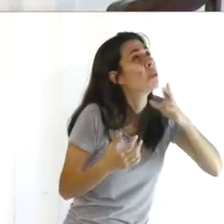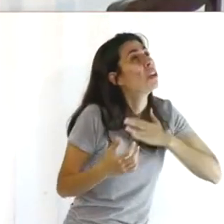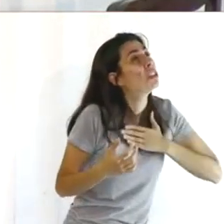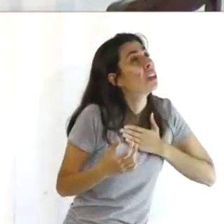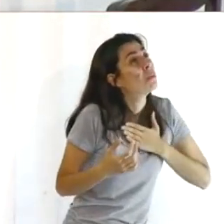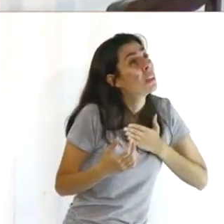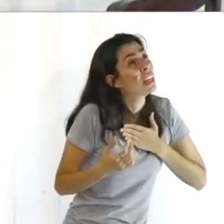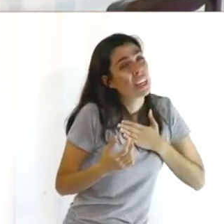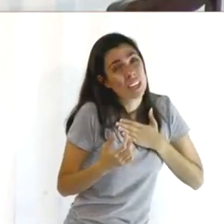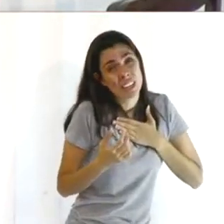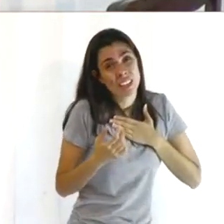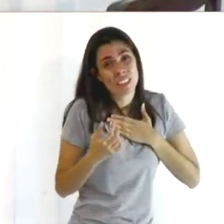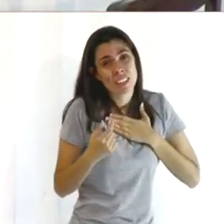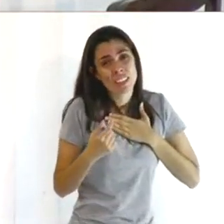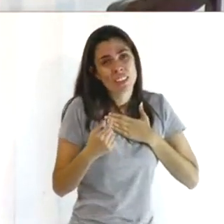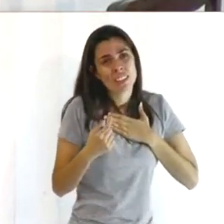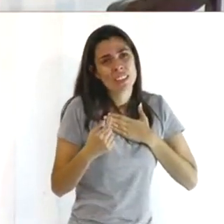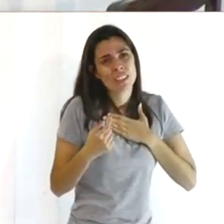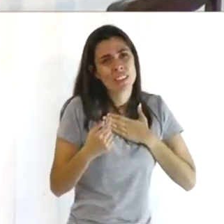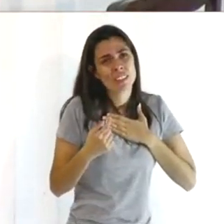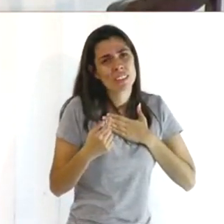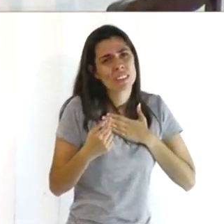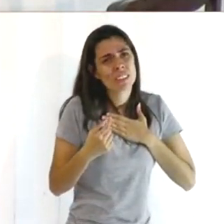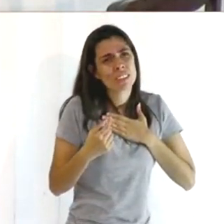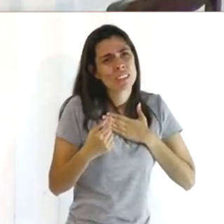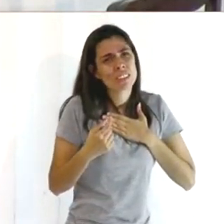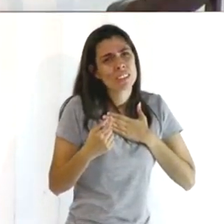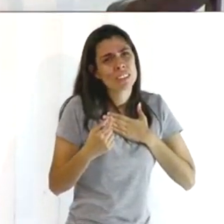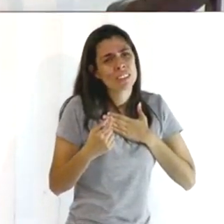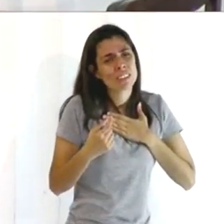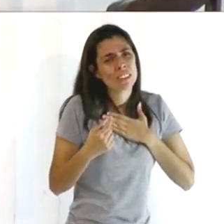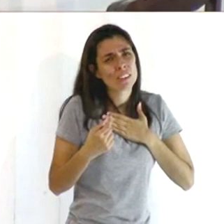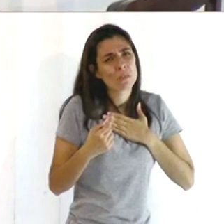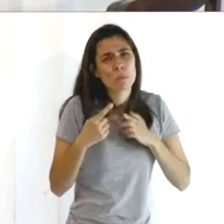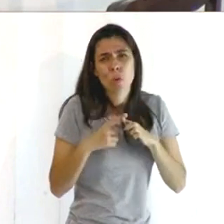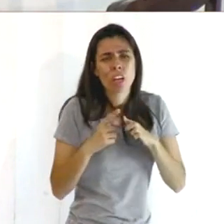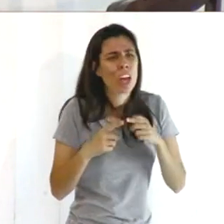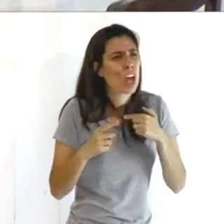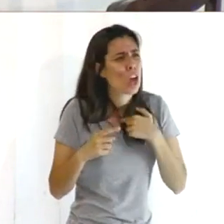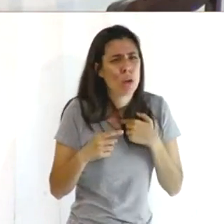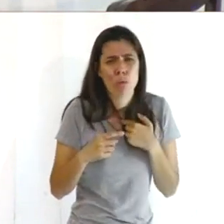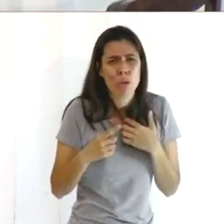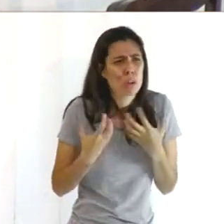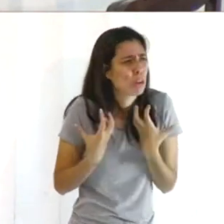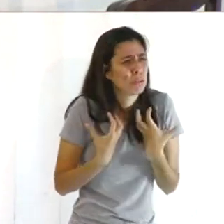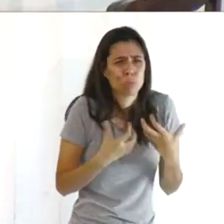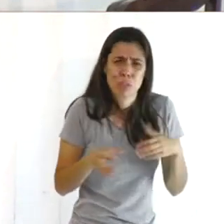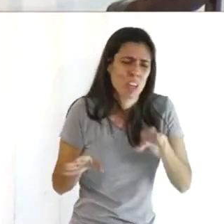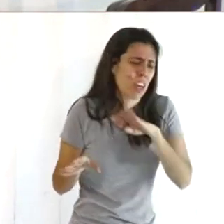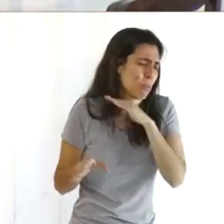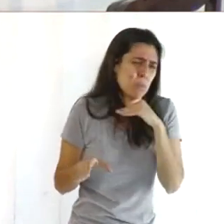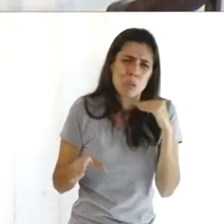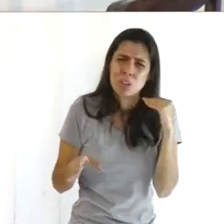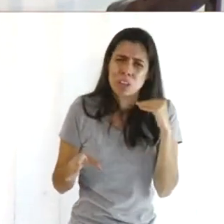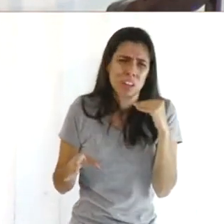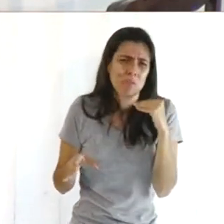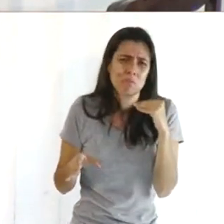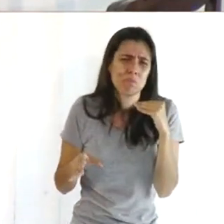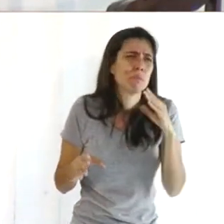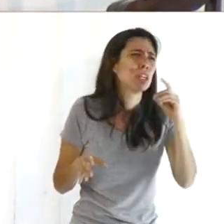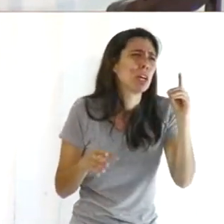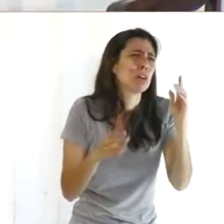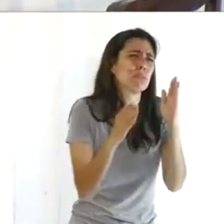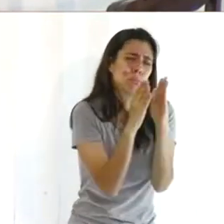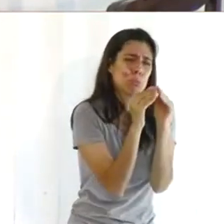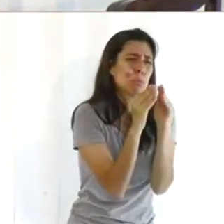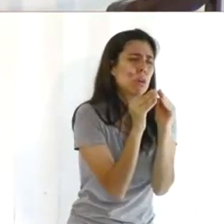ilumina-me os olhos, para que eu não durma o sono da morte. A ideia aqui é como